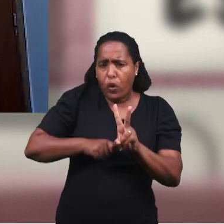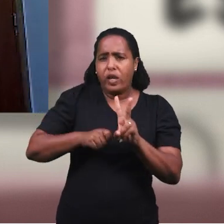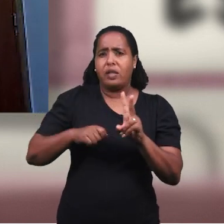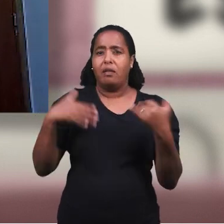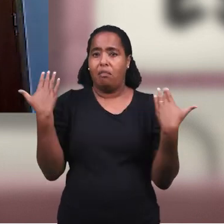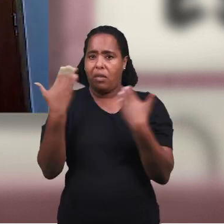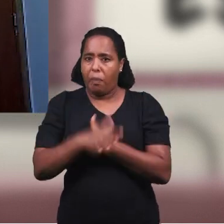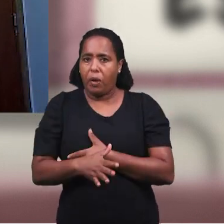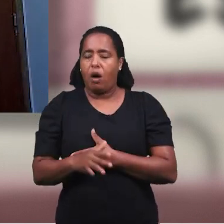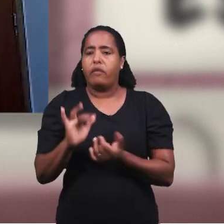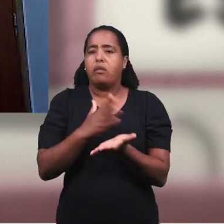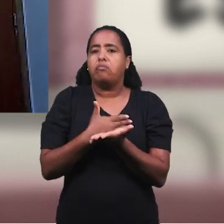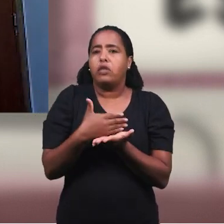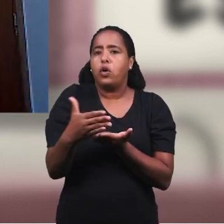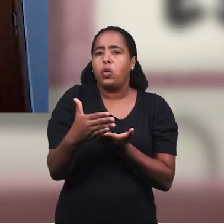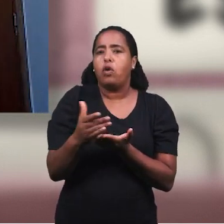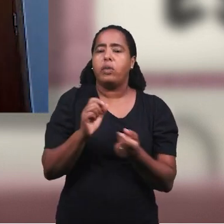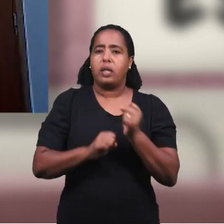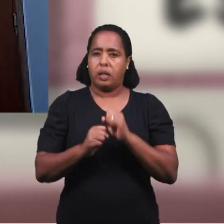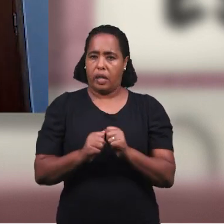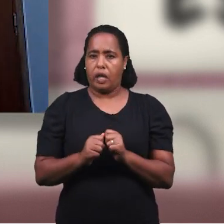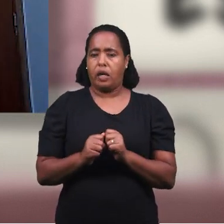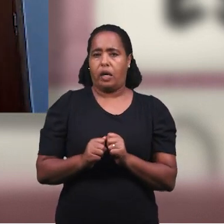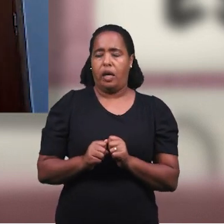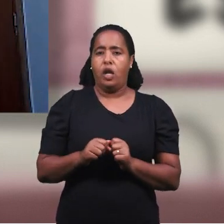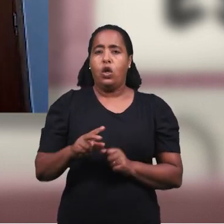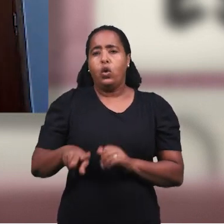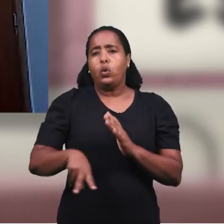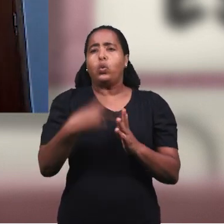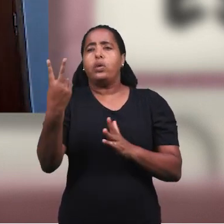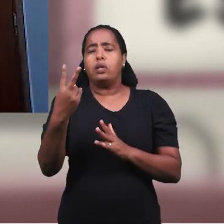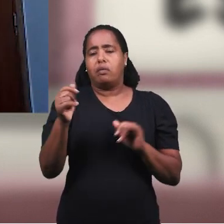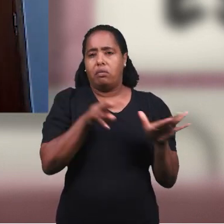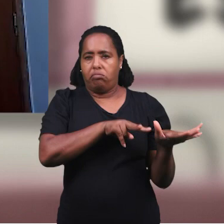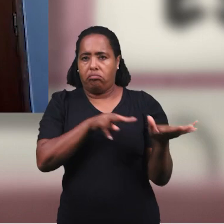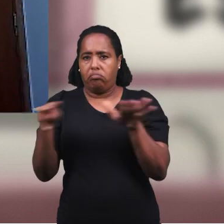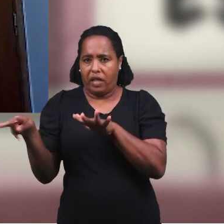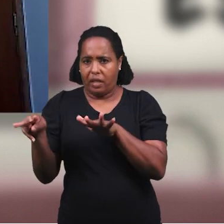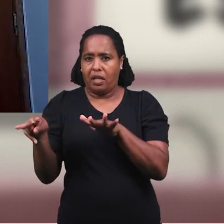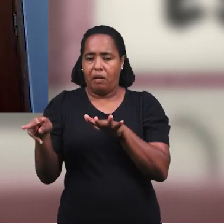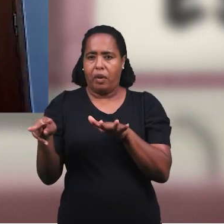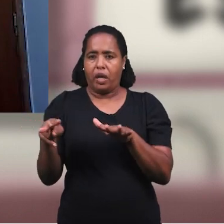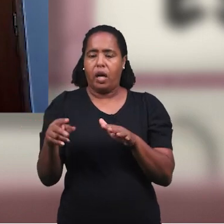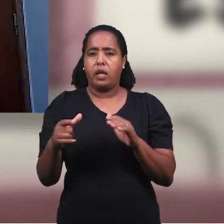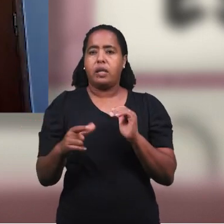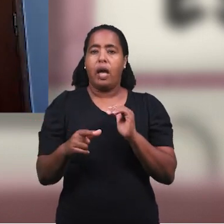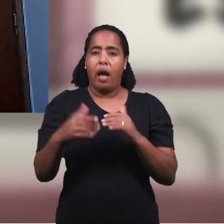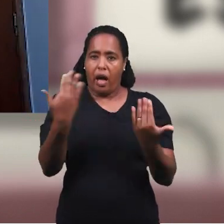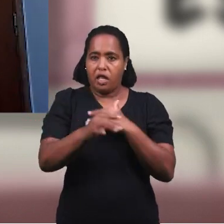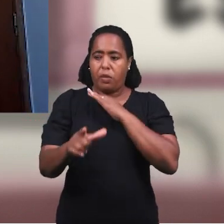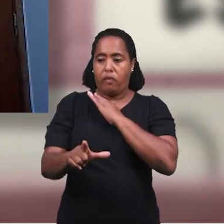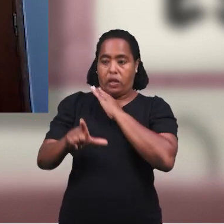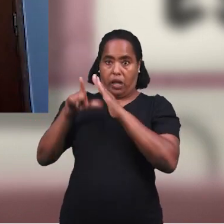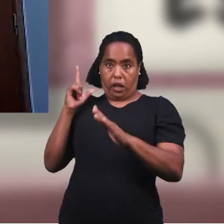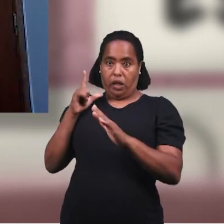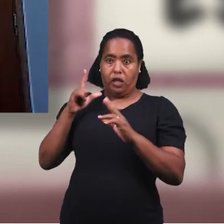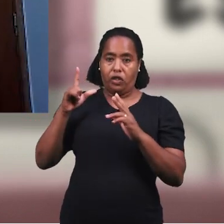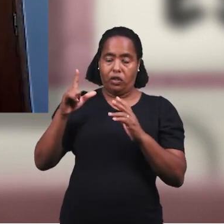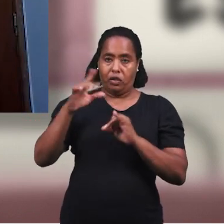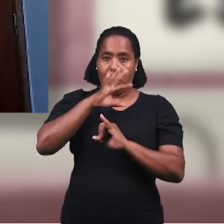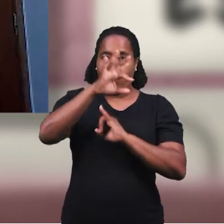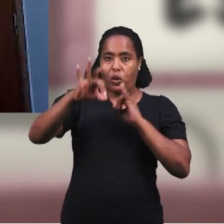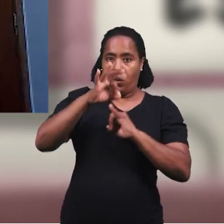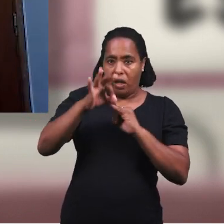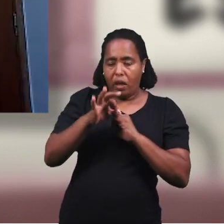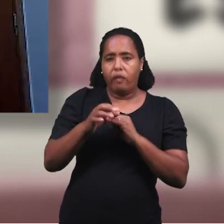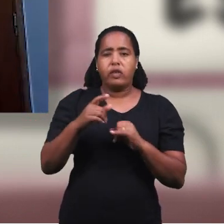a resolver, pelo menos 2 vezes por semana, fazer as provas anteriores do IFES